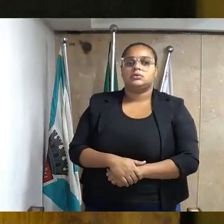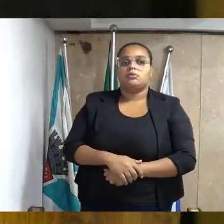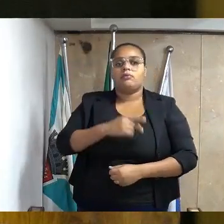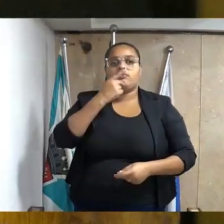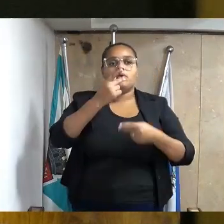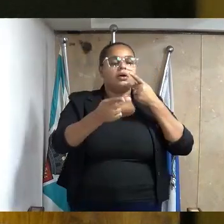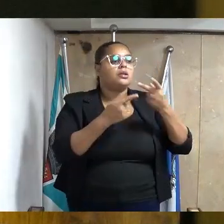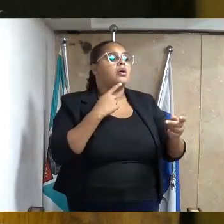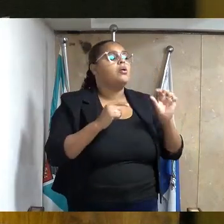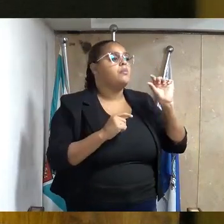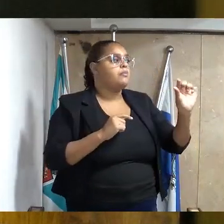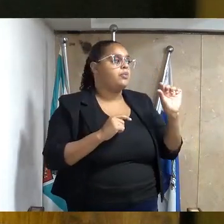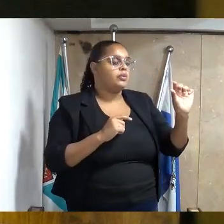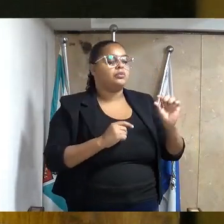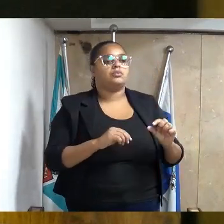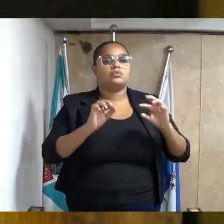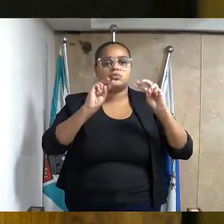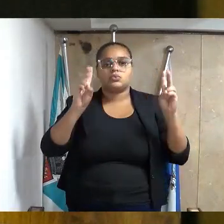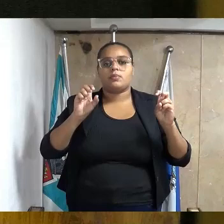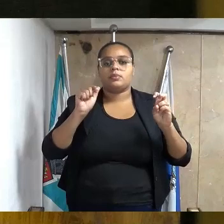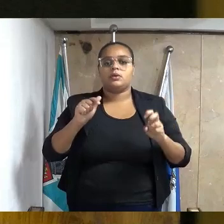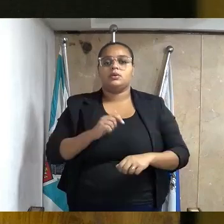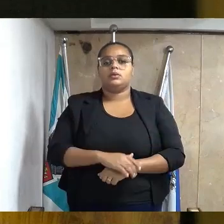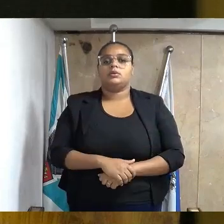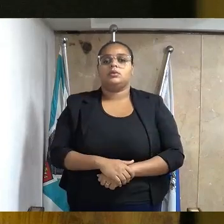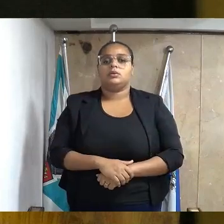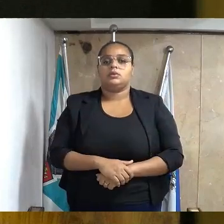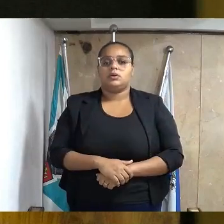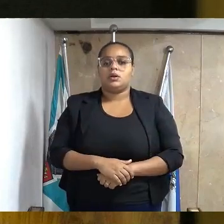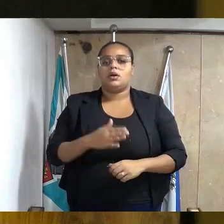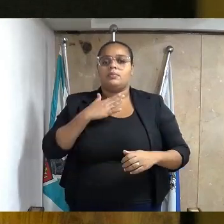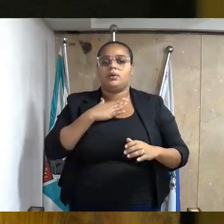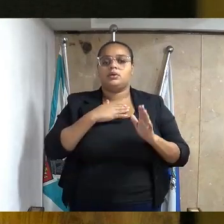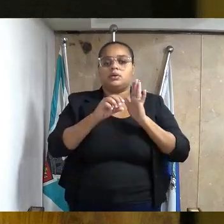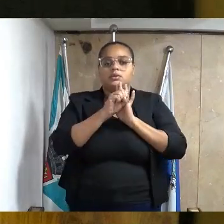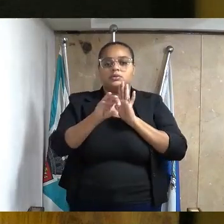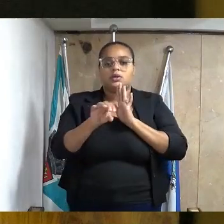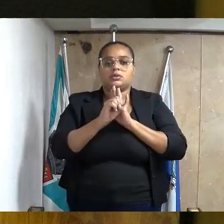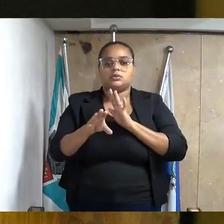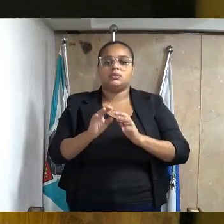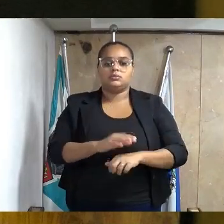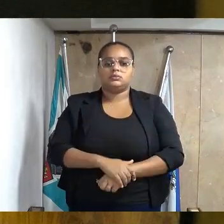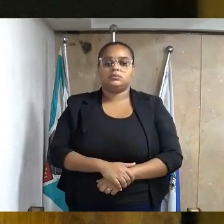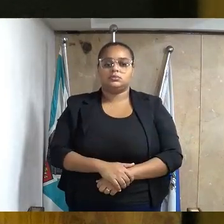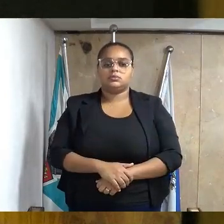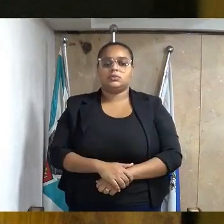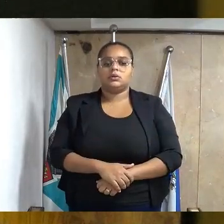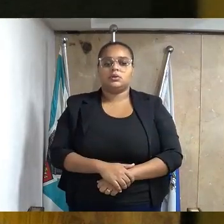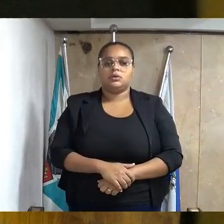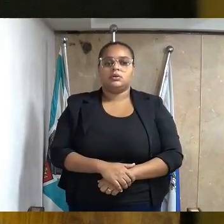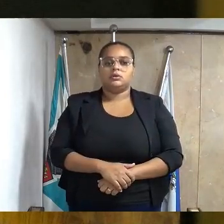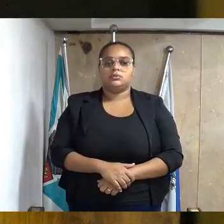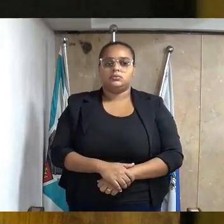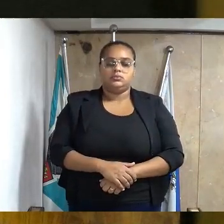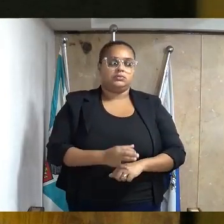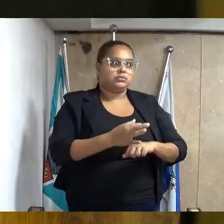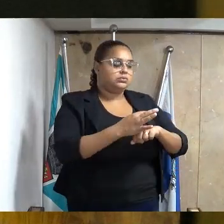falar um pouco sobre a minha indicação para a entrega de